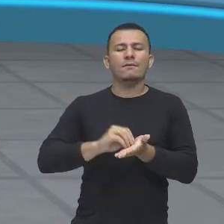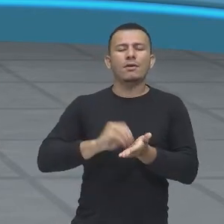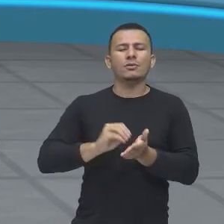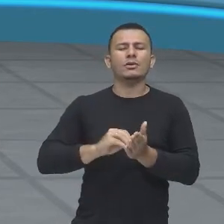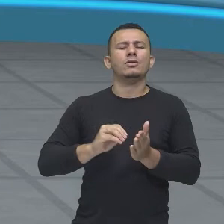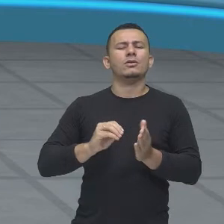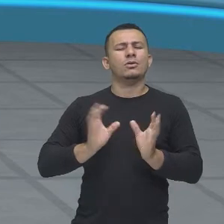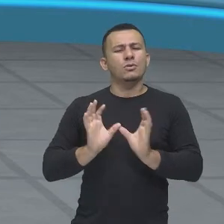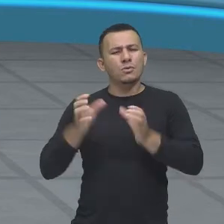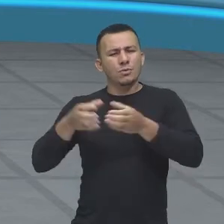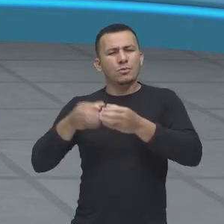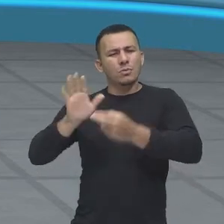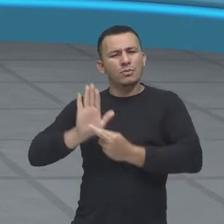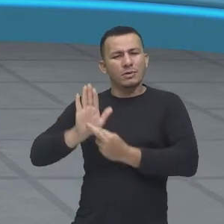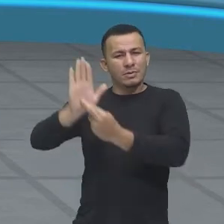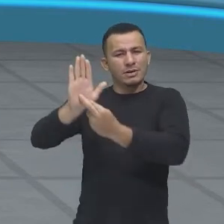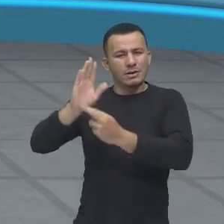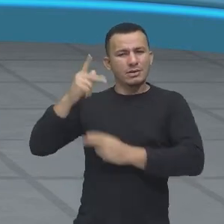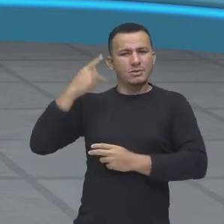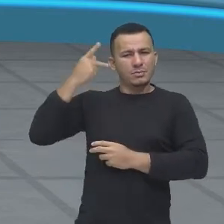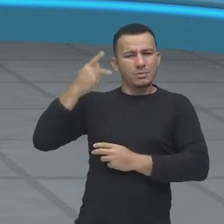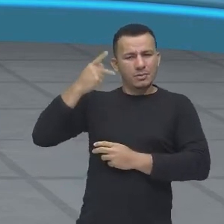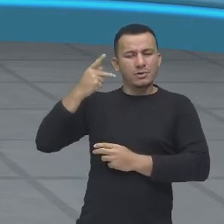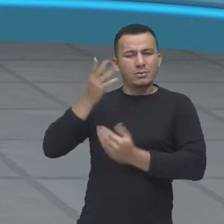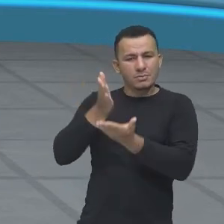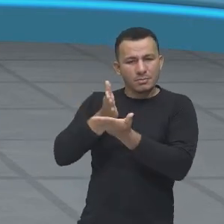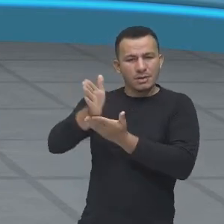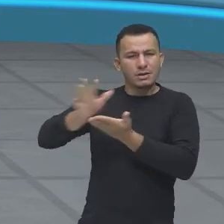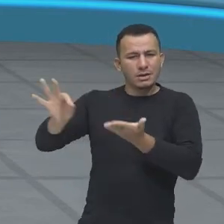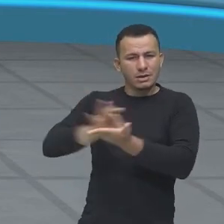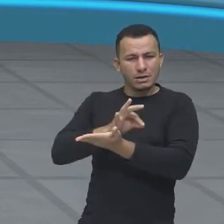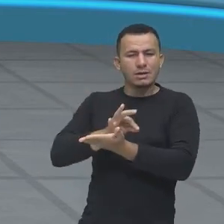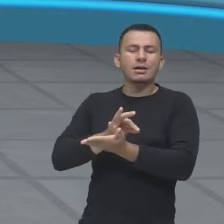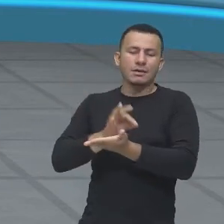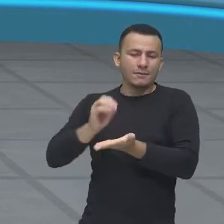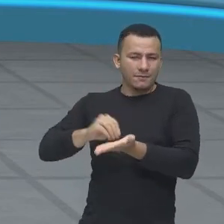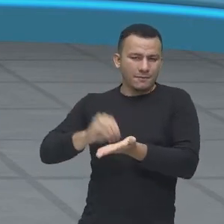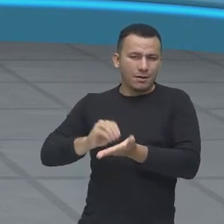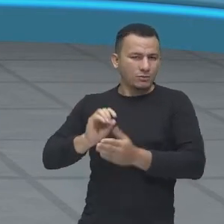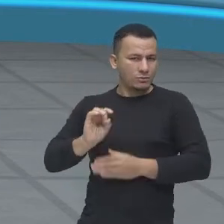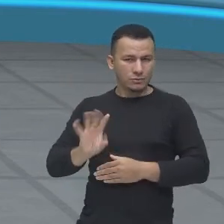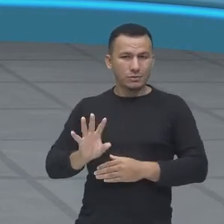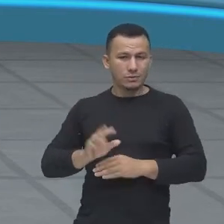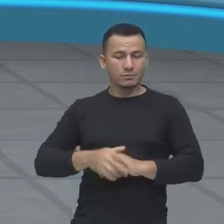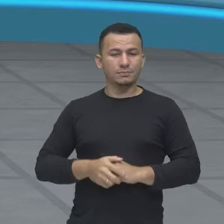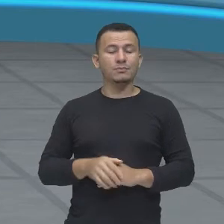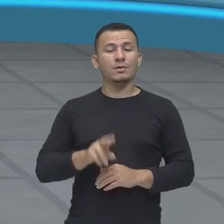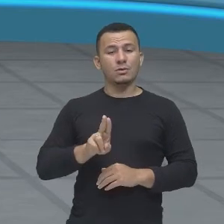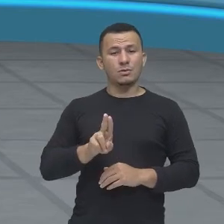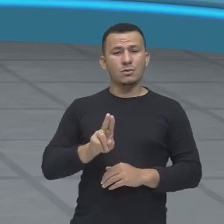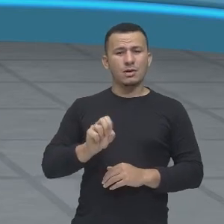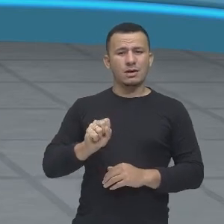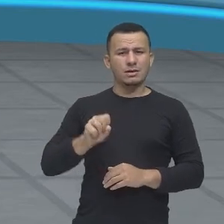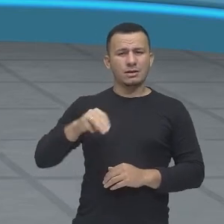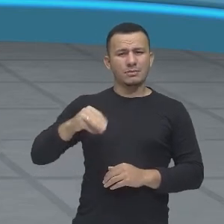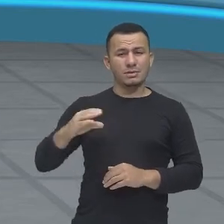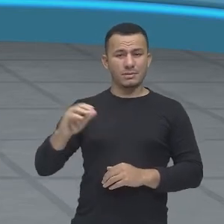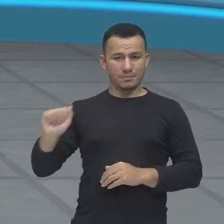né, os representantes políticos de lá aprovarem para valer esse novo acordo aí, o USMCA.